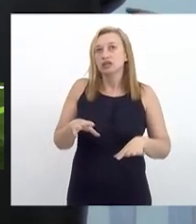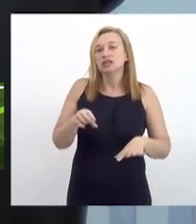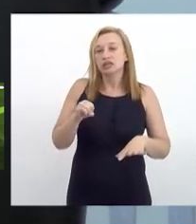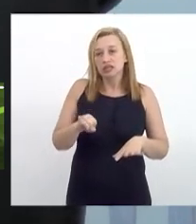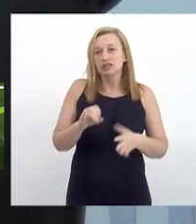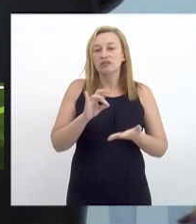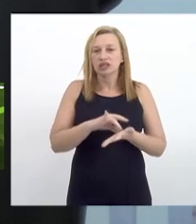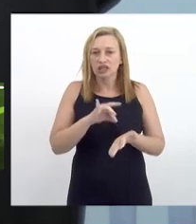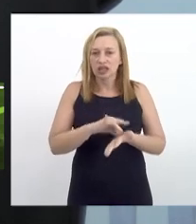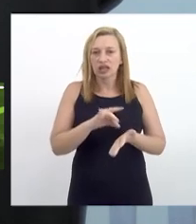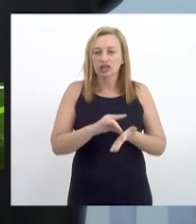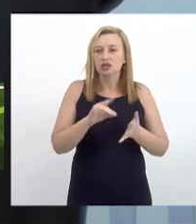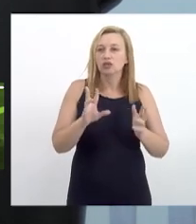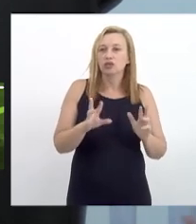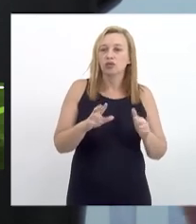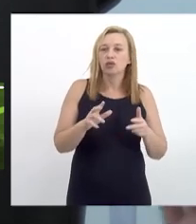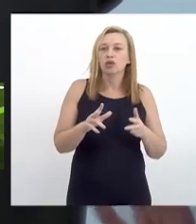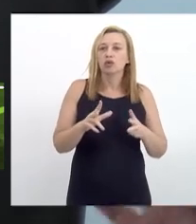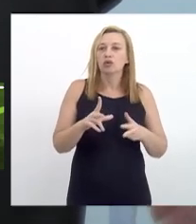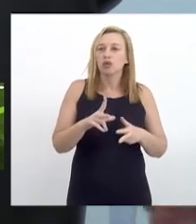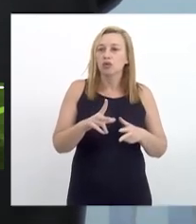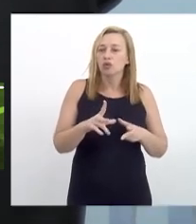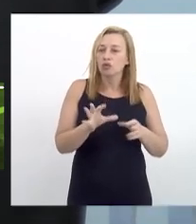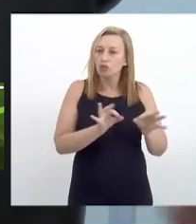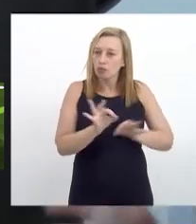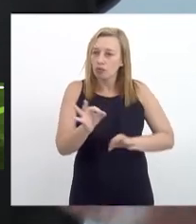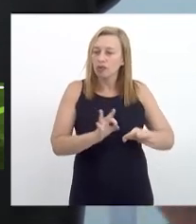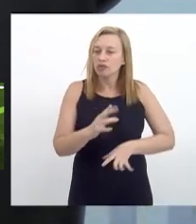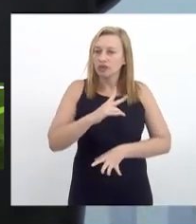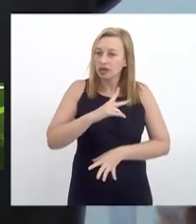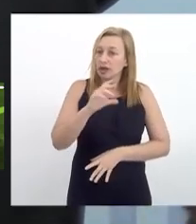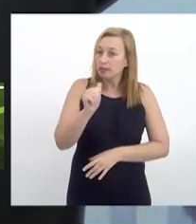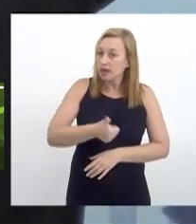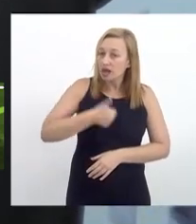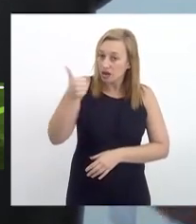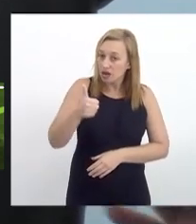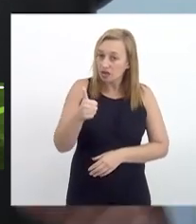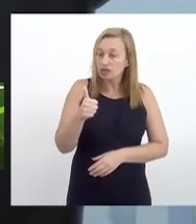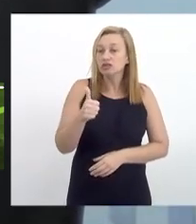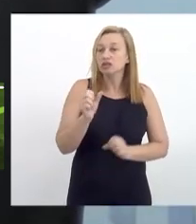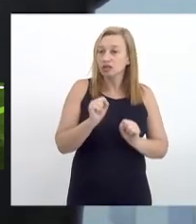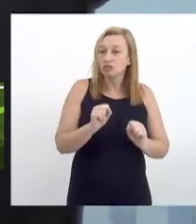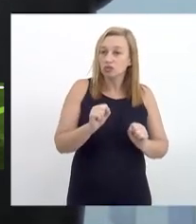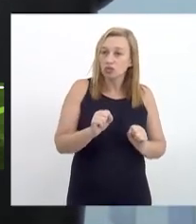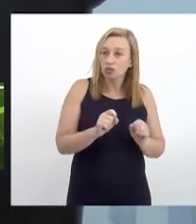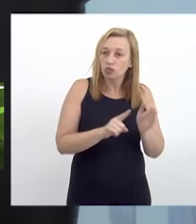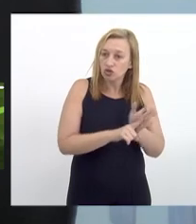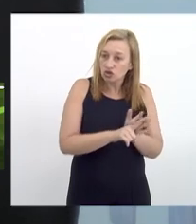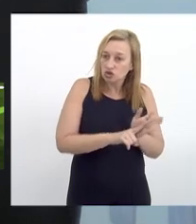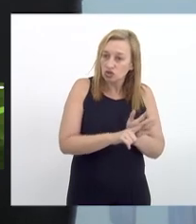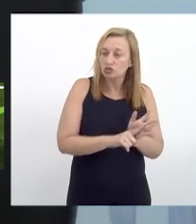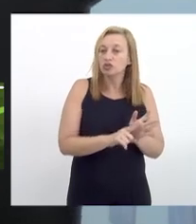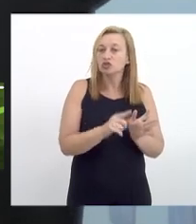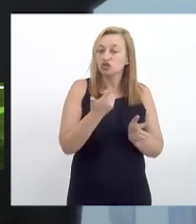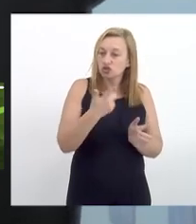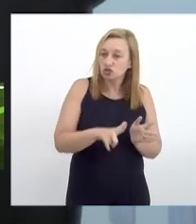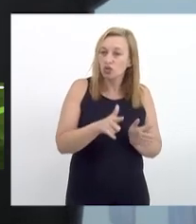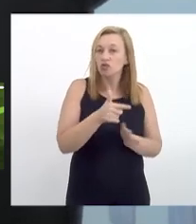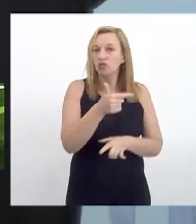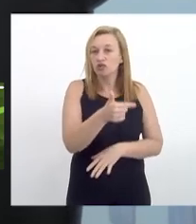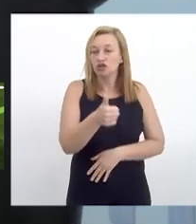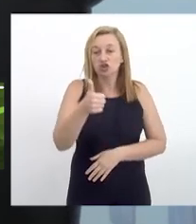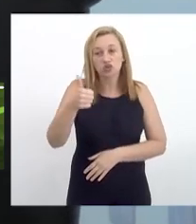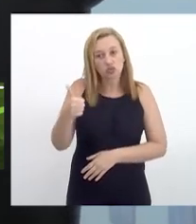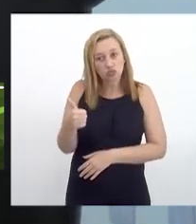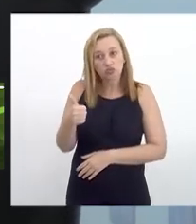realmente o plano individualizado for melhor nós temos a opção da revisão em 21 nós temos a opção da revisão